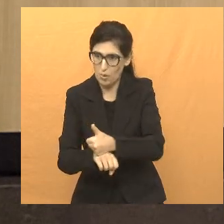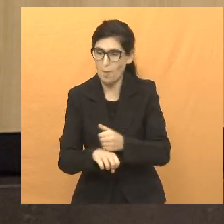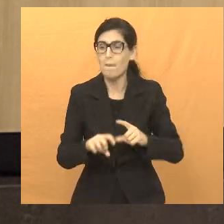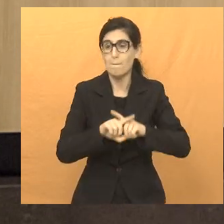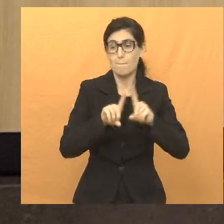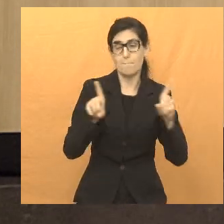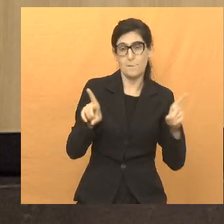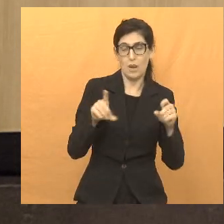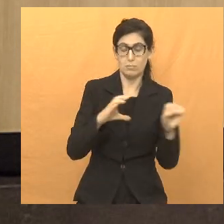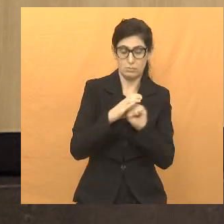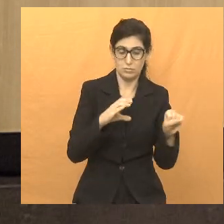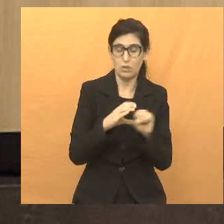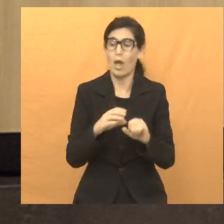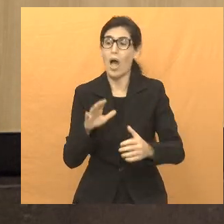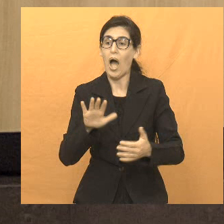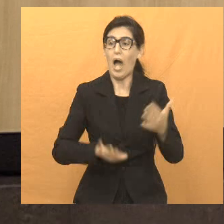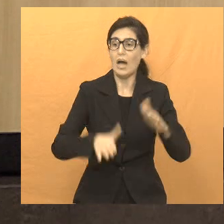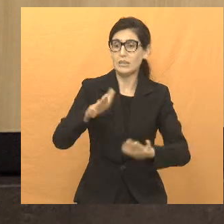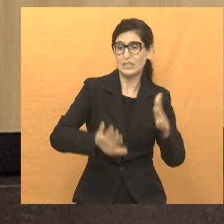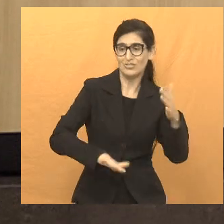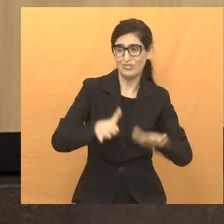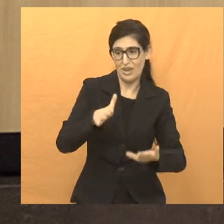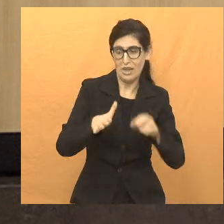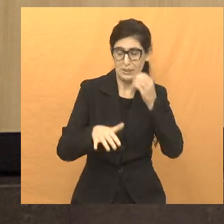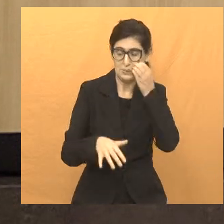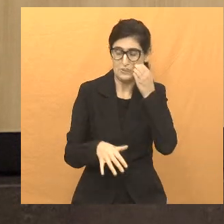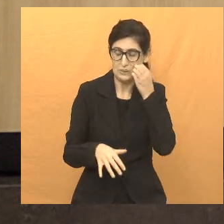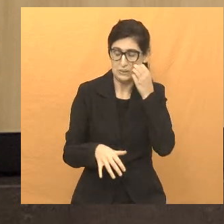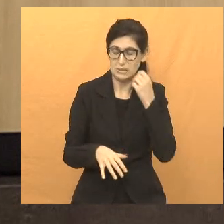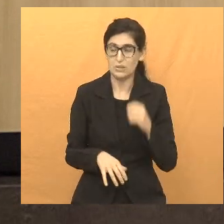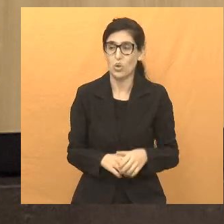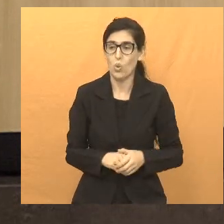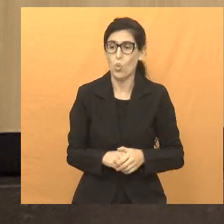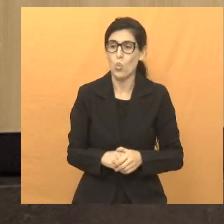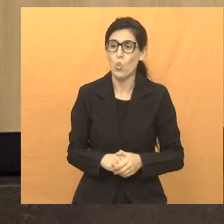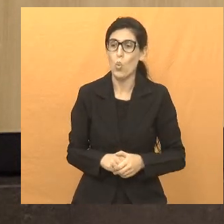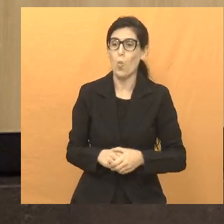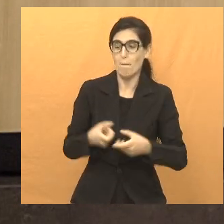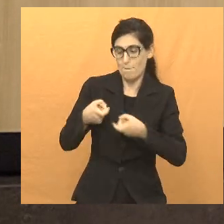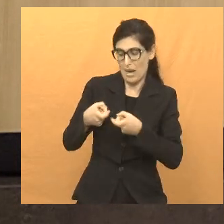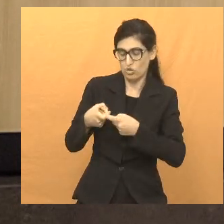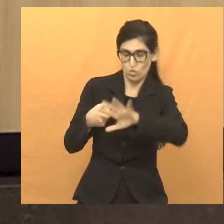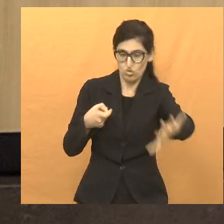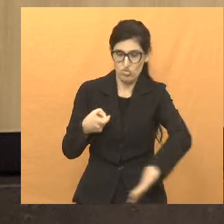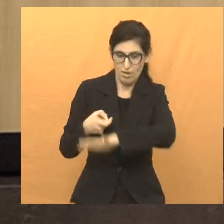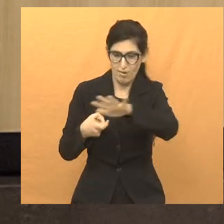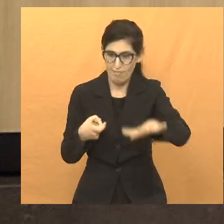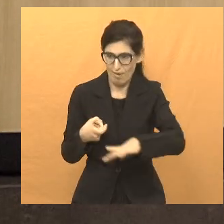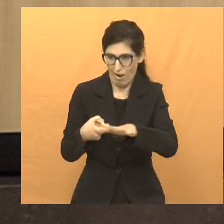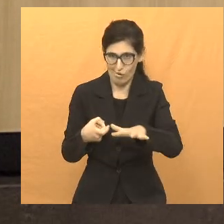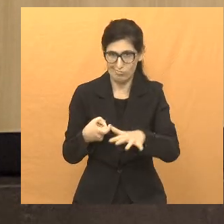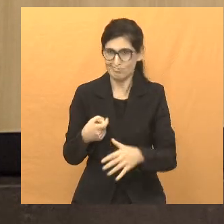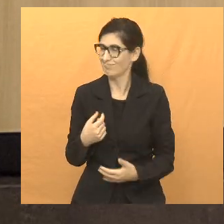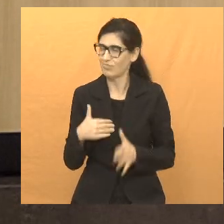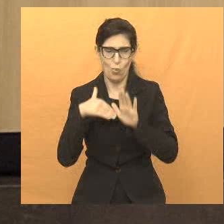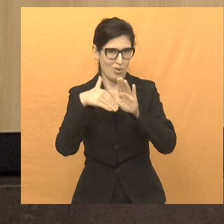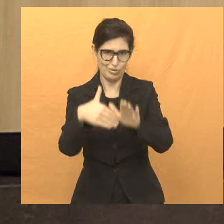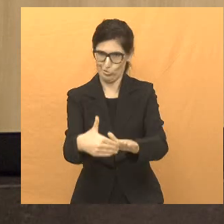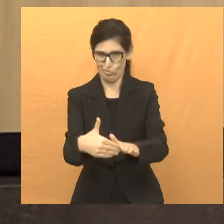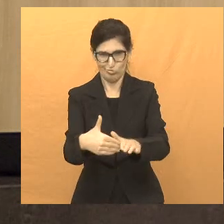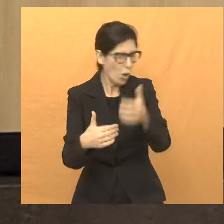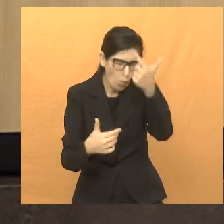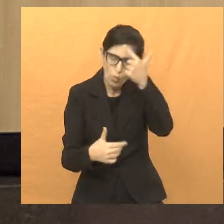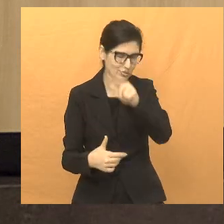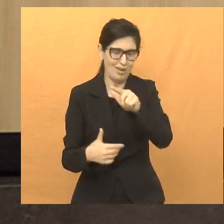nem sempre a clínica médica dá conta, o clínico geral dá conta do atendimento psiquiátrico em surto grave. Nós temos